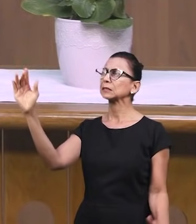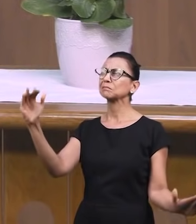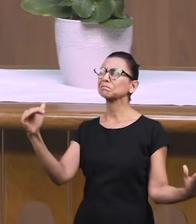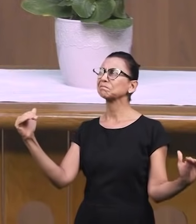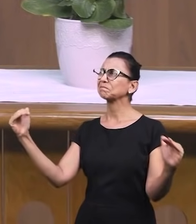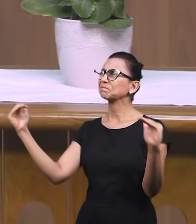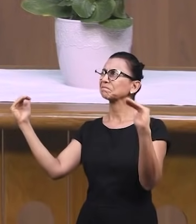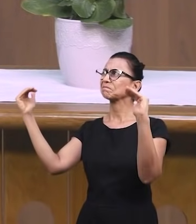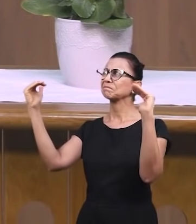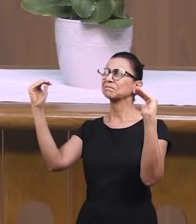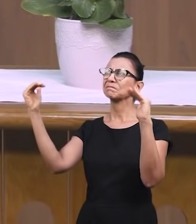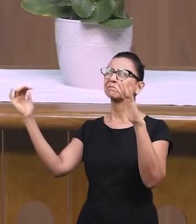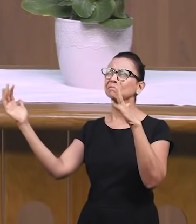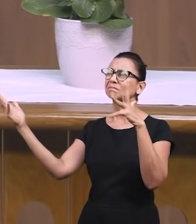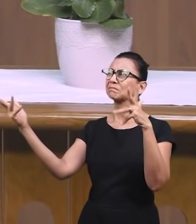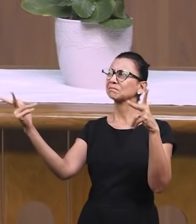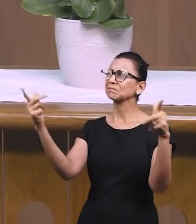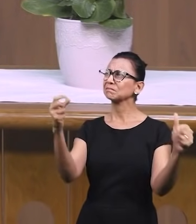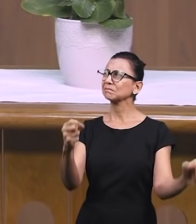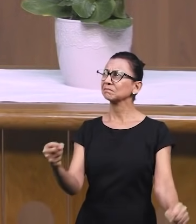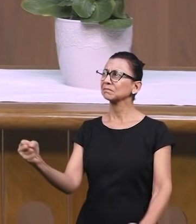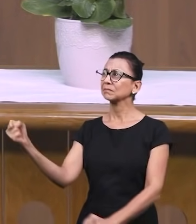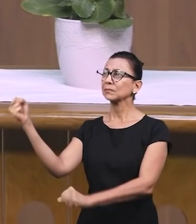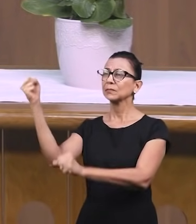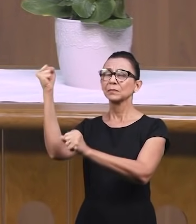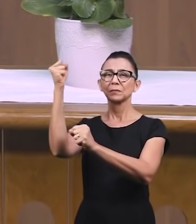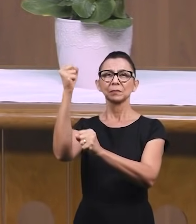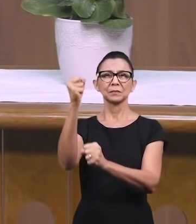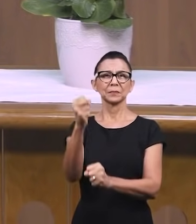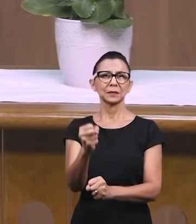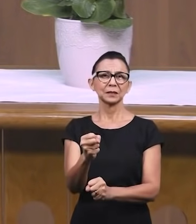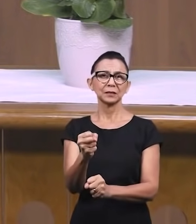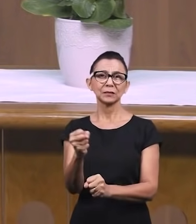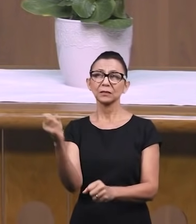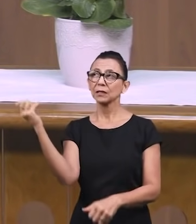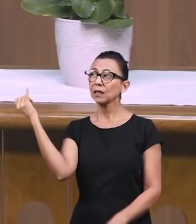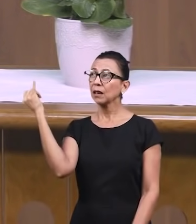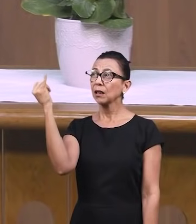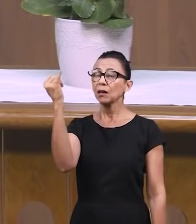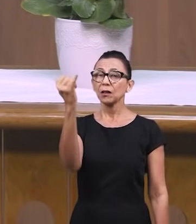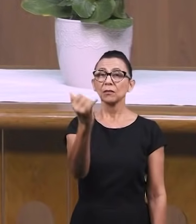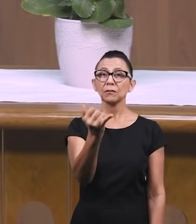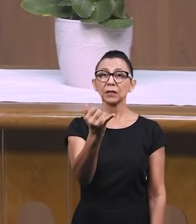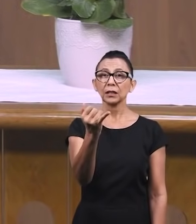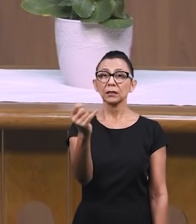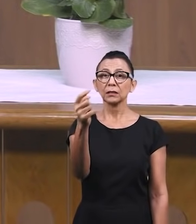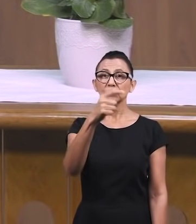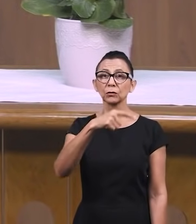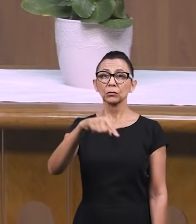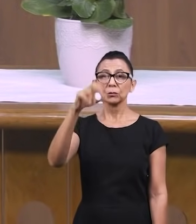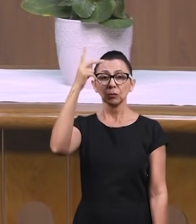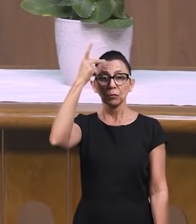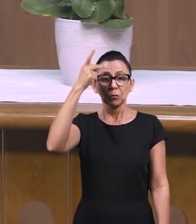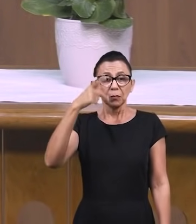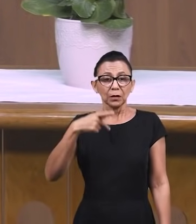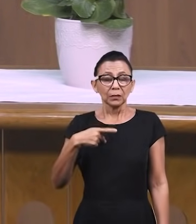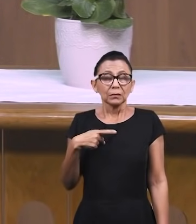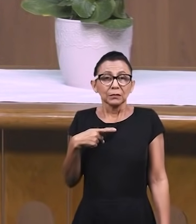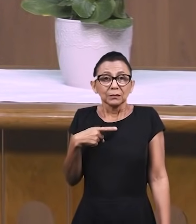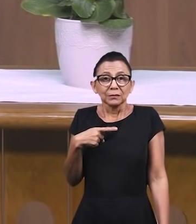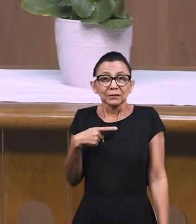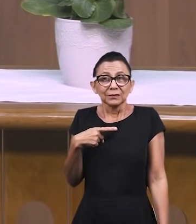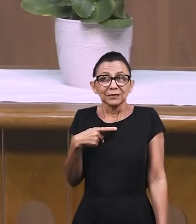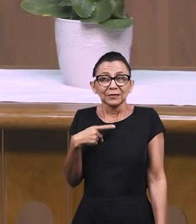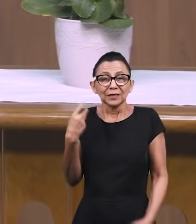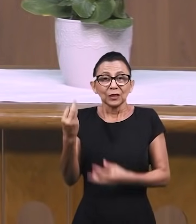Deus grandioso, maravilhoso, todo-poderoso, fala conosco, fala com o homem. E como que nós